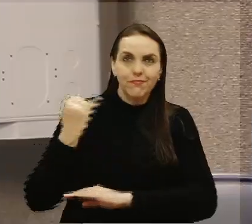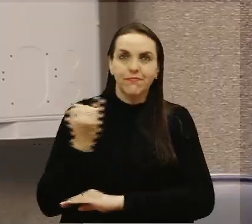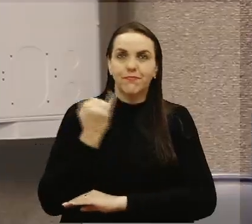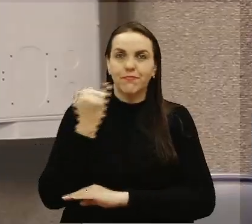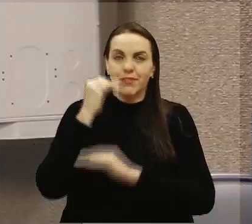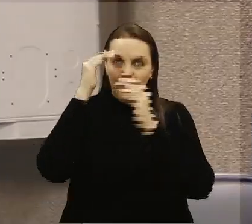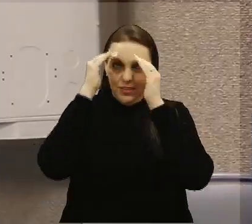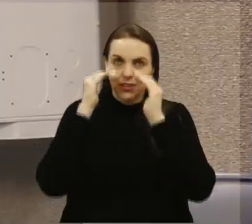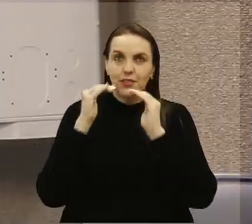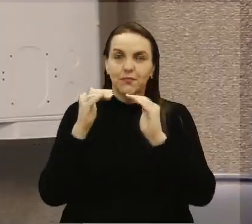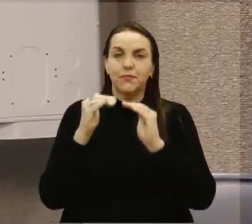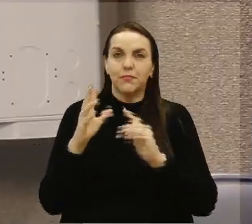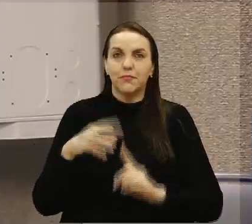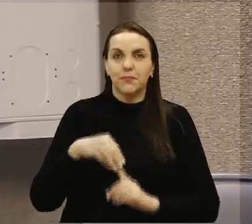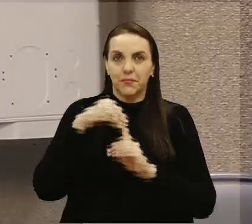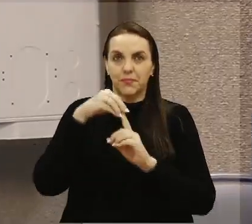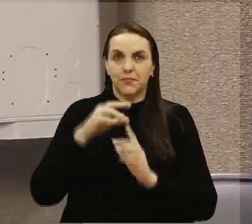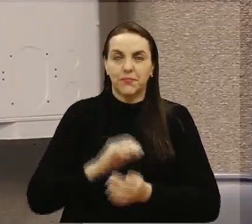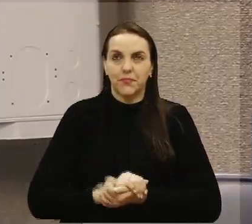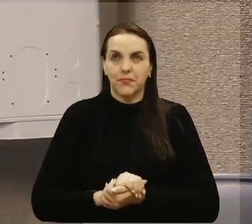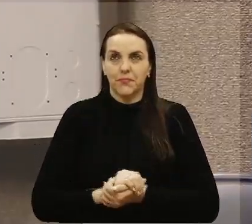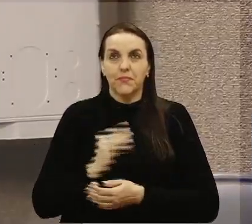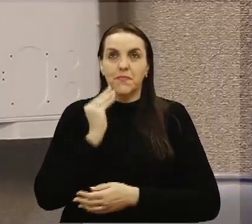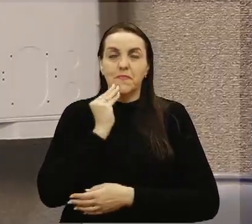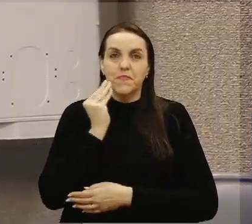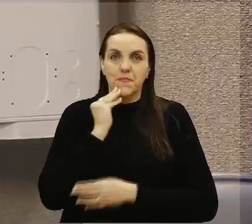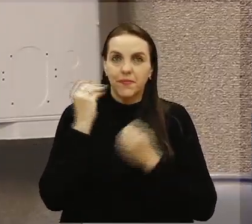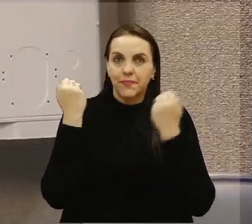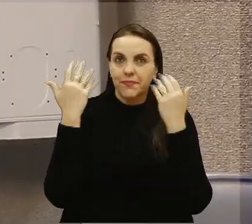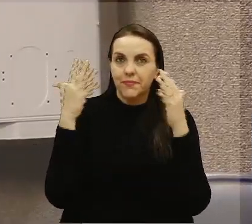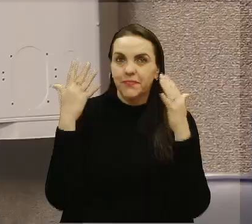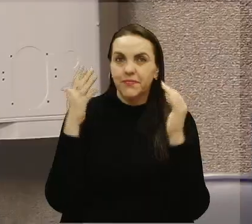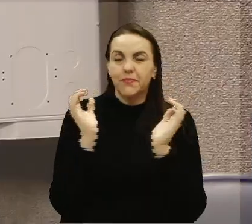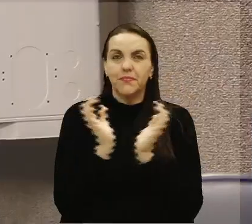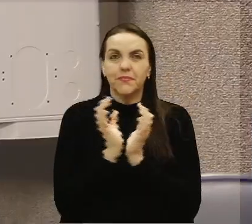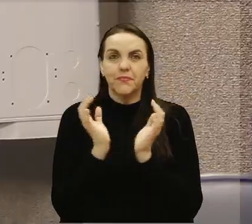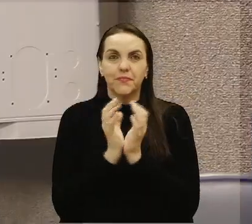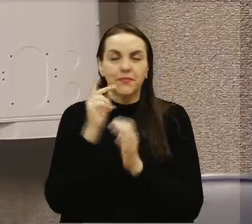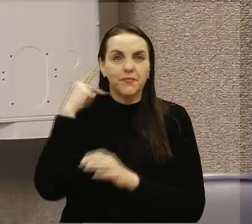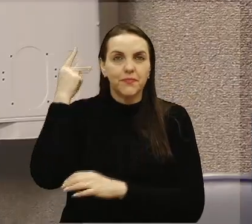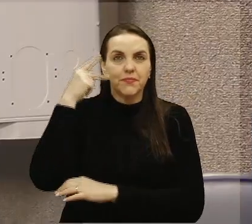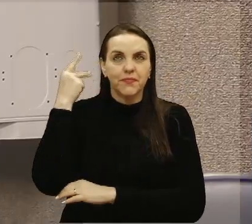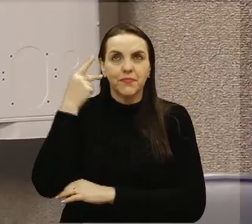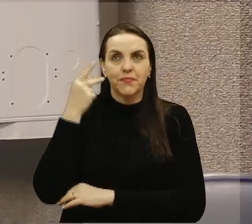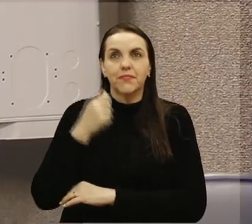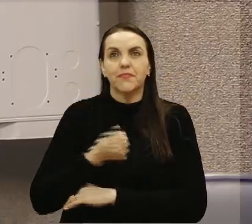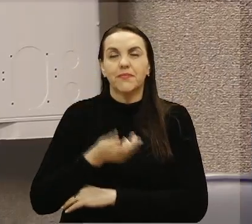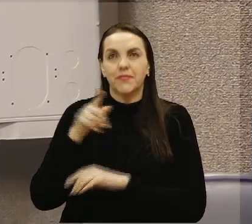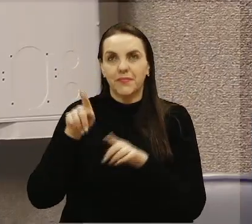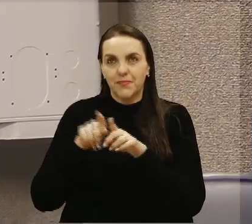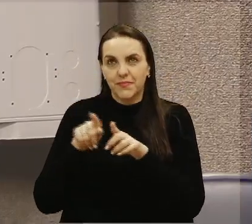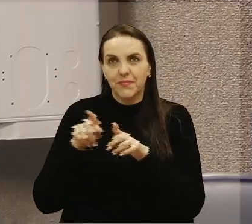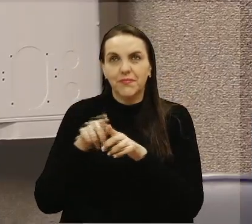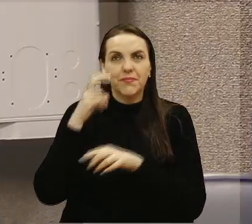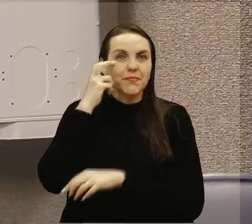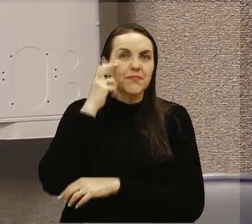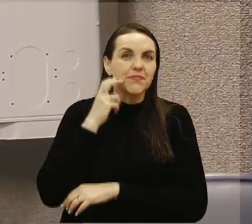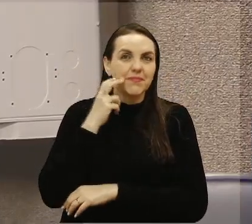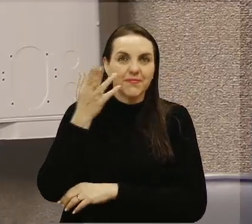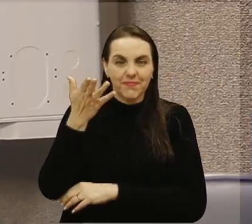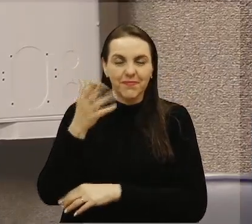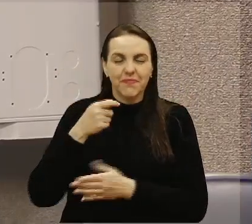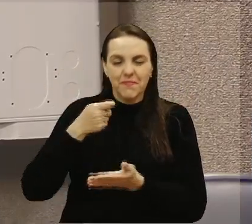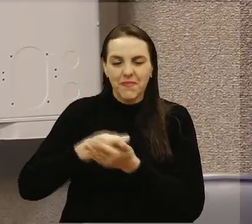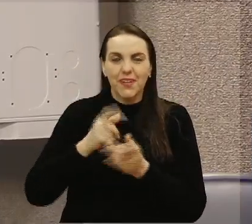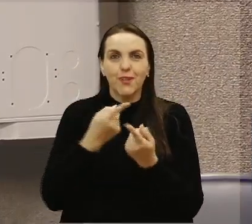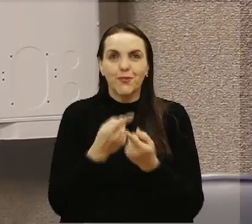Peço a palavra, senhor principalmente. E, claro, temos que parabenizar o colega vereador Daniel Santos também pelo seu aniversário hoje. Vai pagar o churrasco, né,